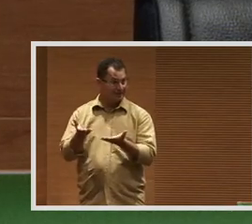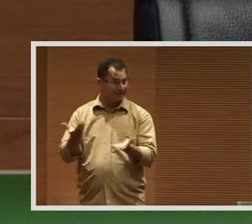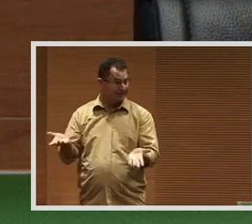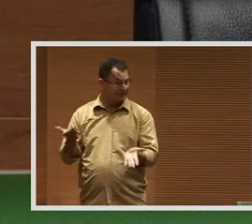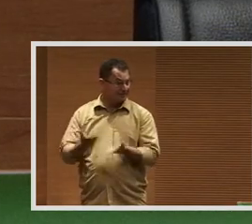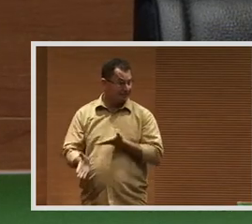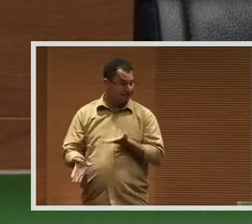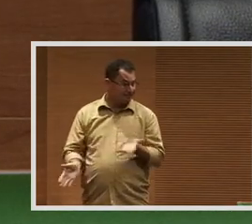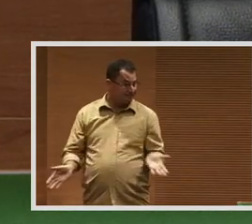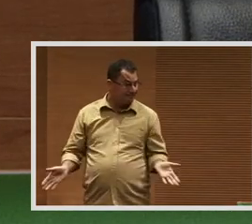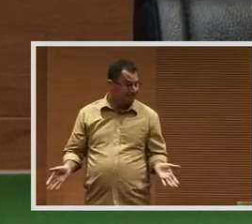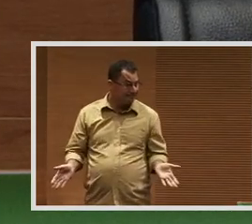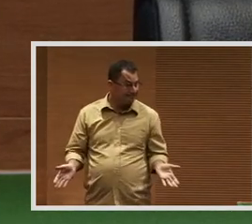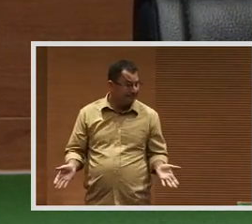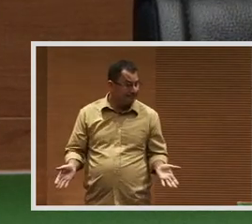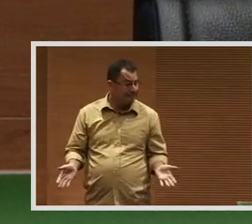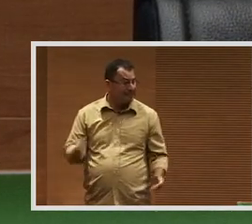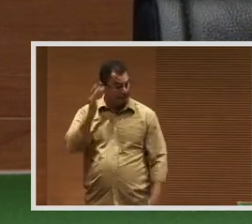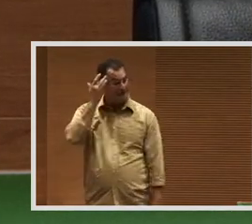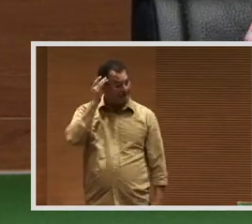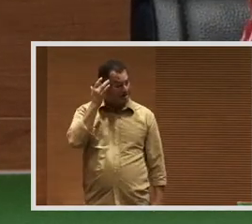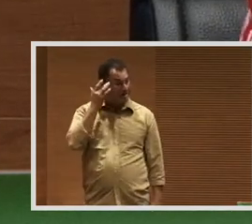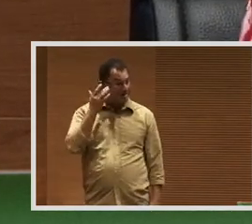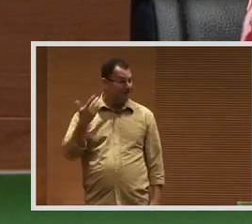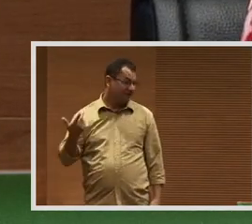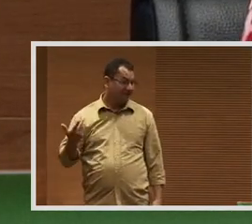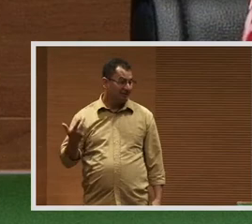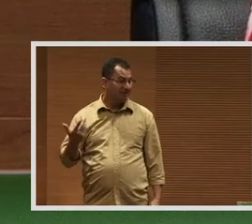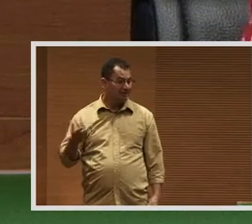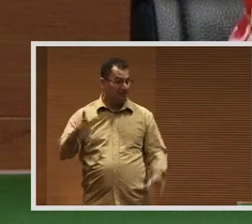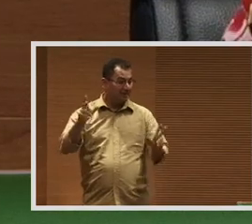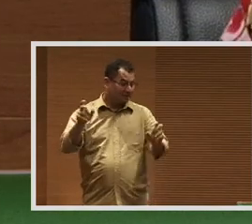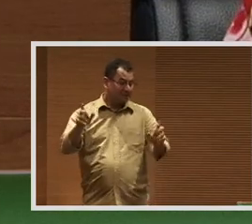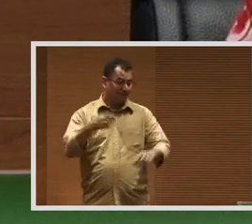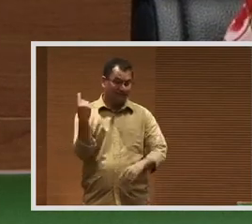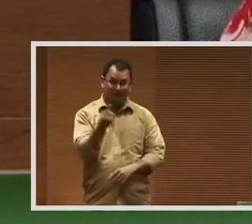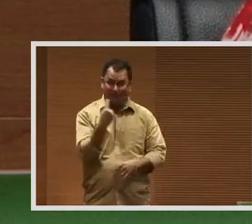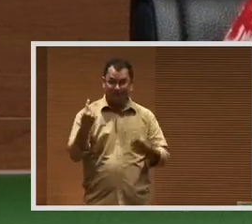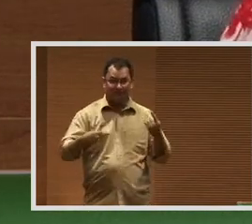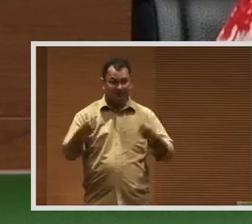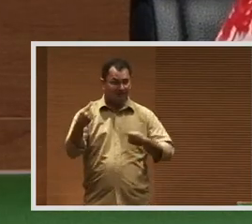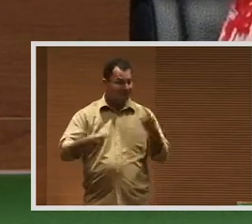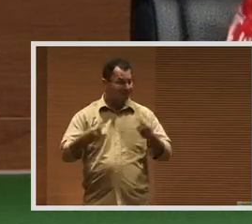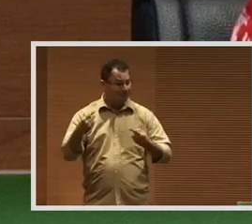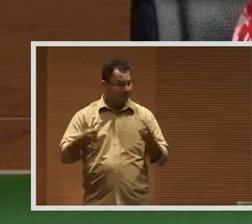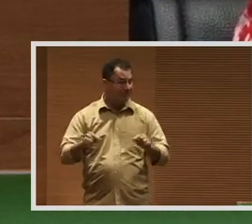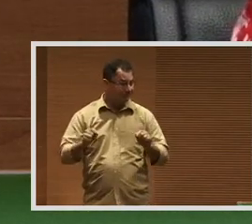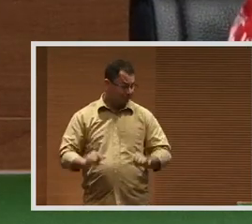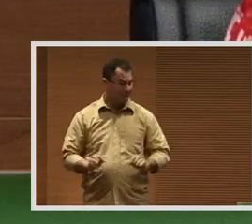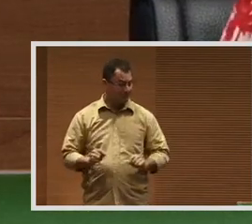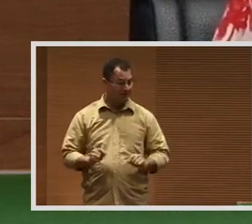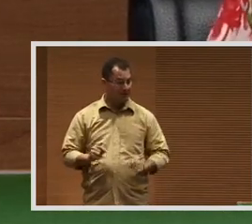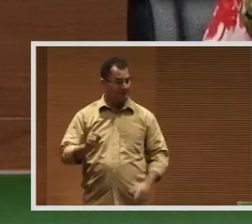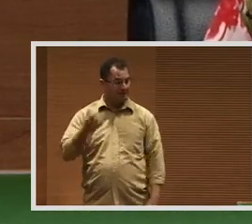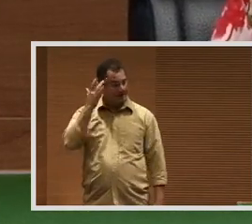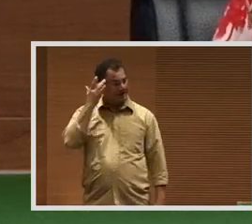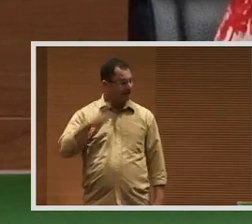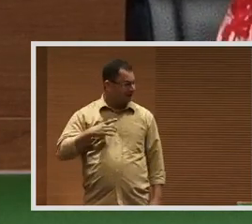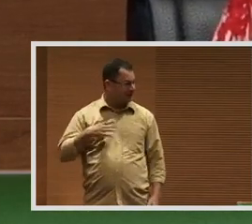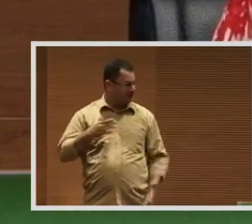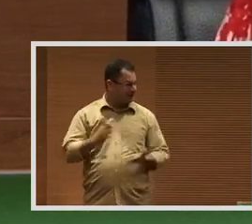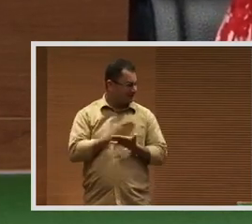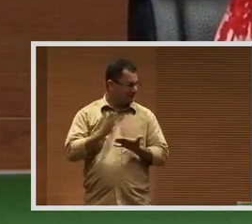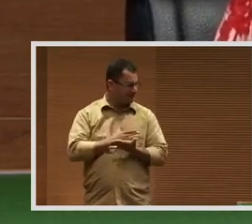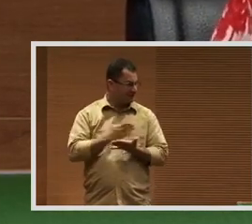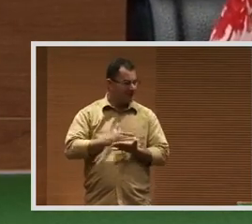Aí, eu acho que é disso que a gente está falando. Né? E eu acho que tem um livro, ele é bem antigo, porque é